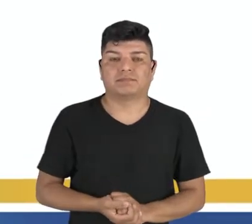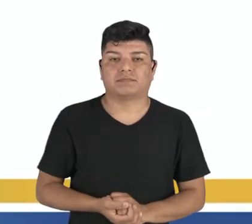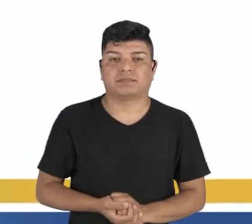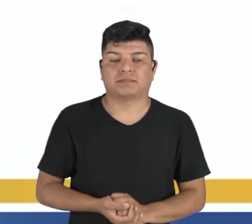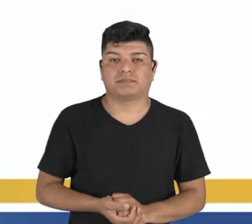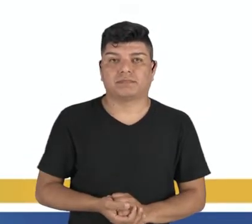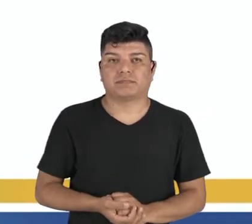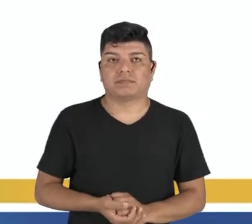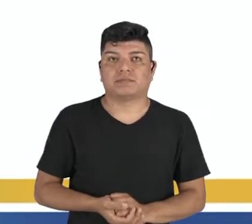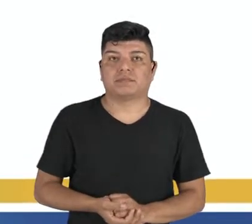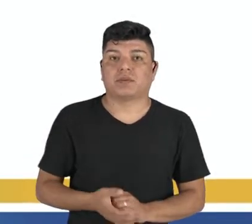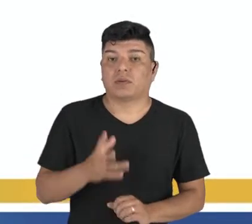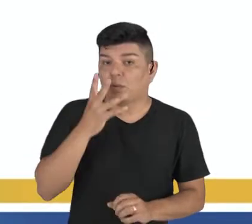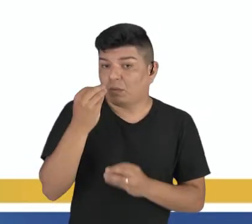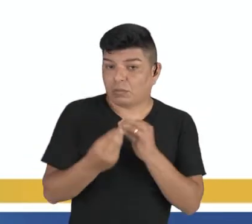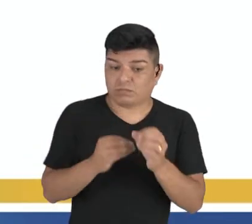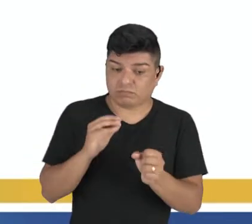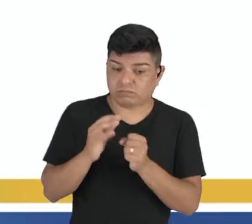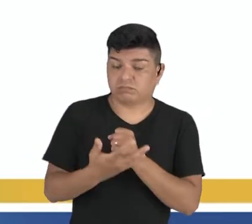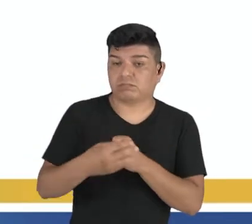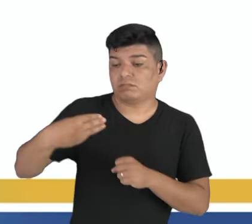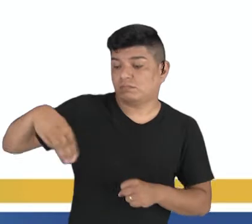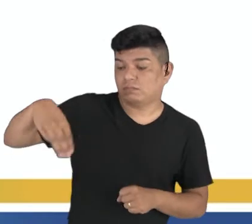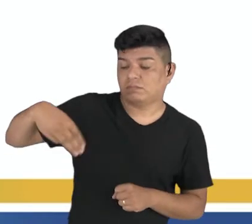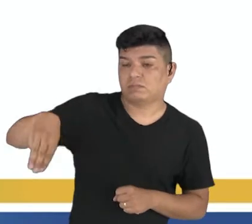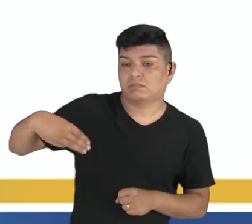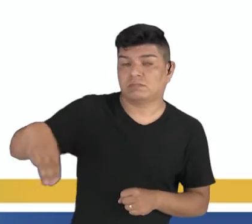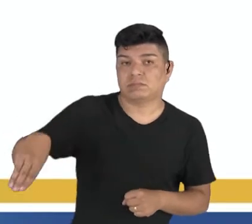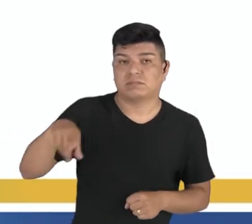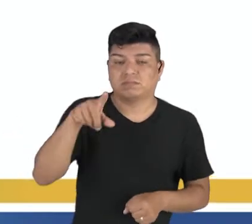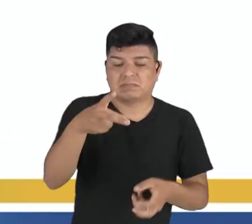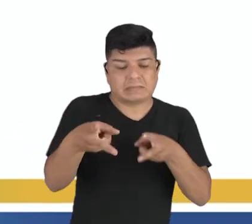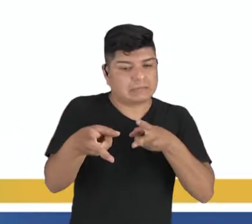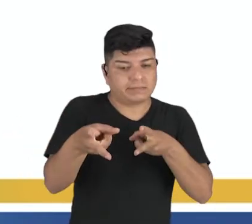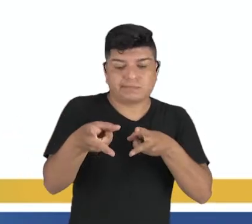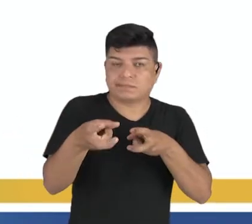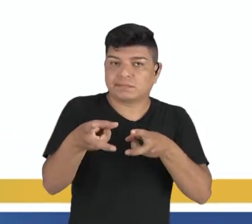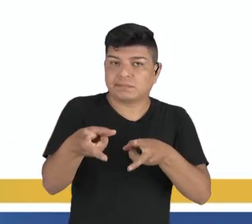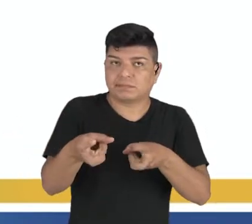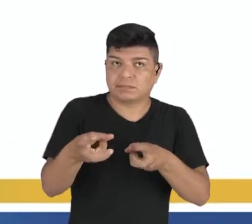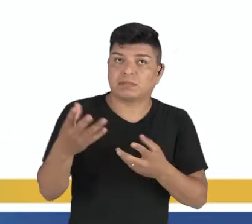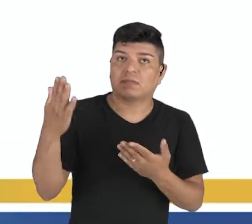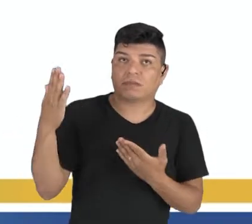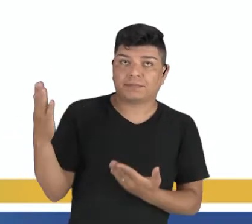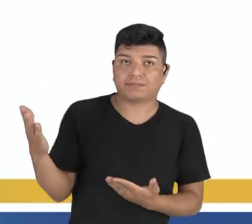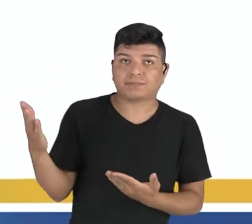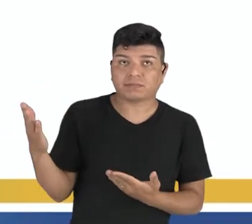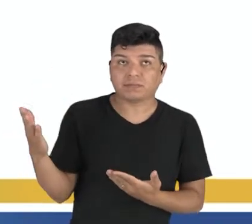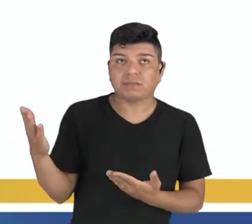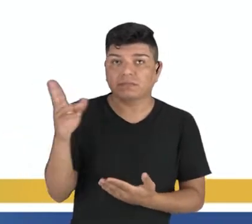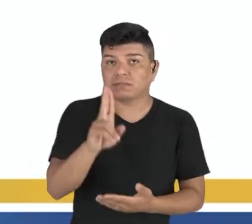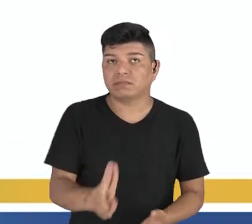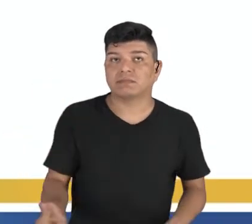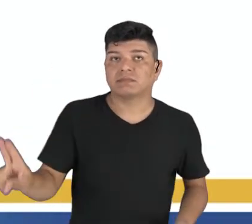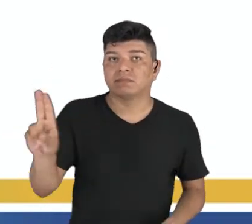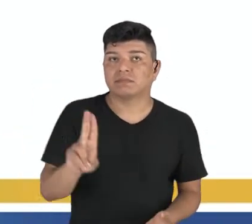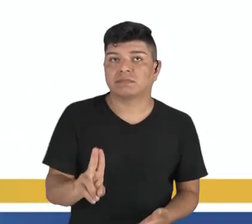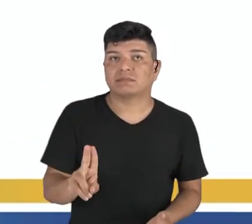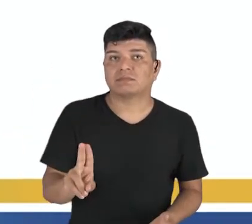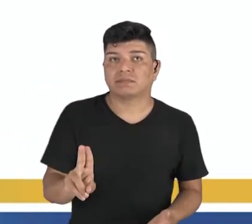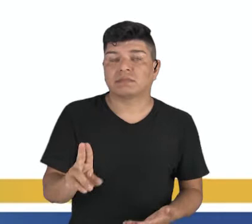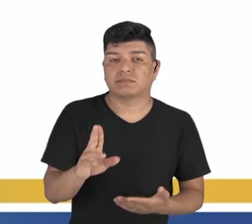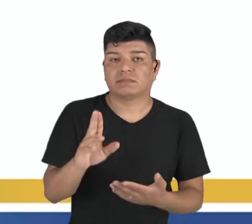E aí, onde se esconde a matemática e que você não percebe? Nesse caso, ele utilizou